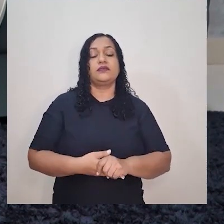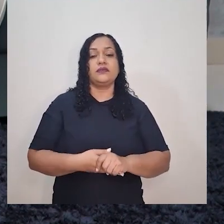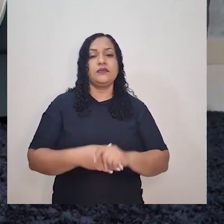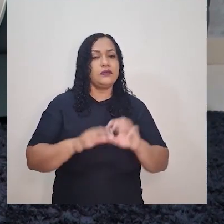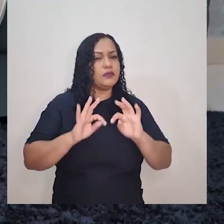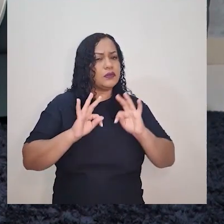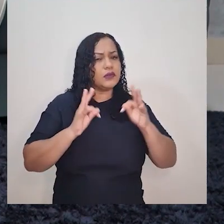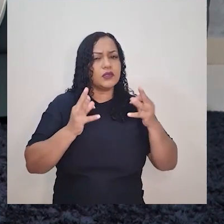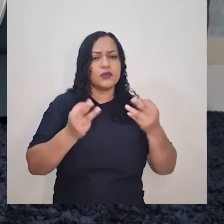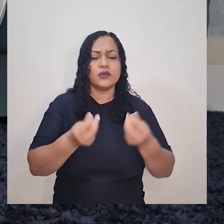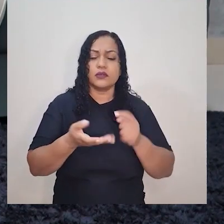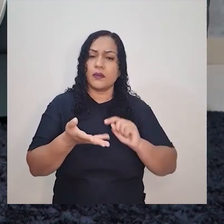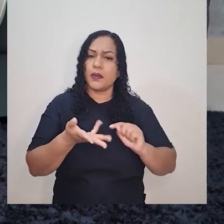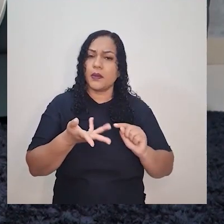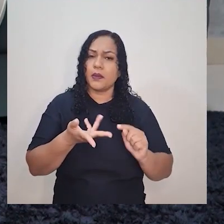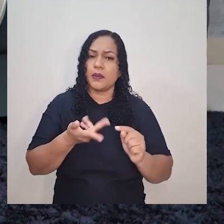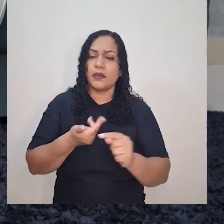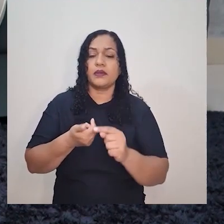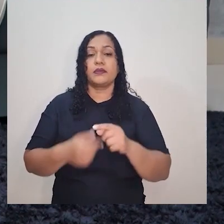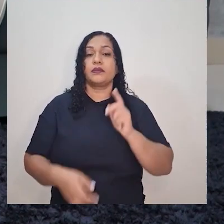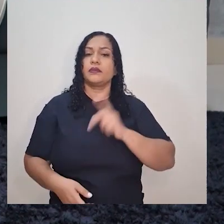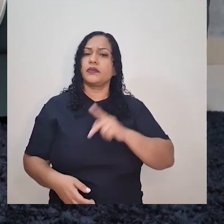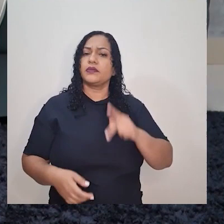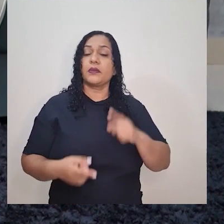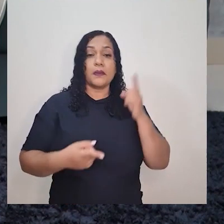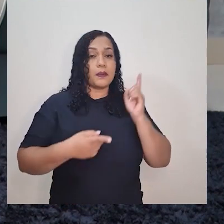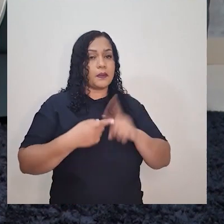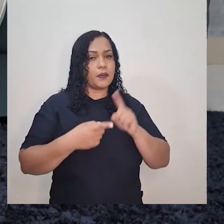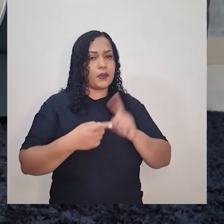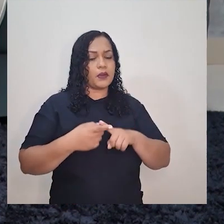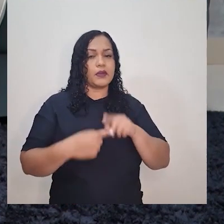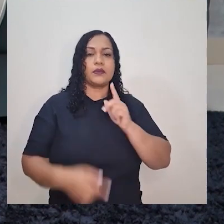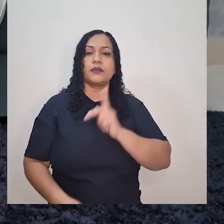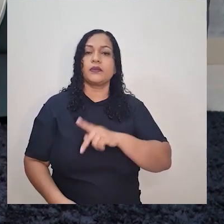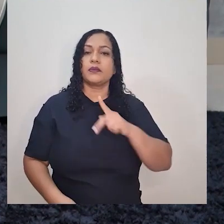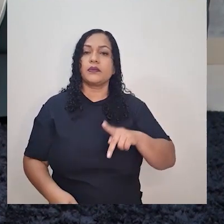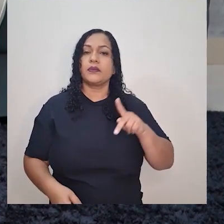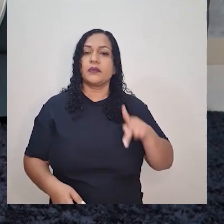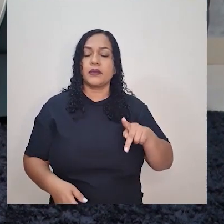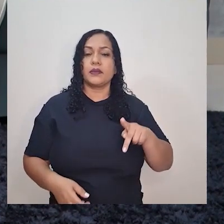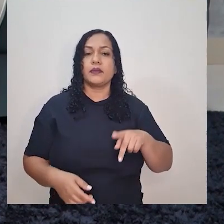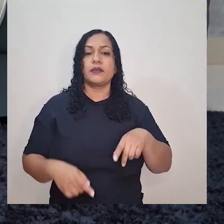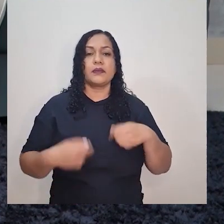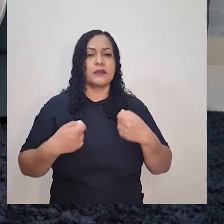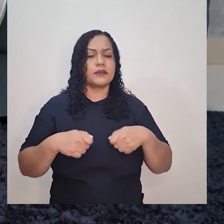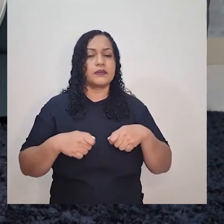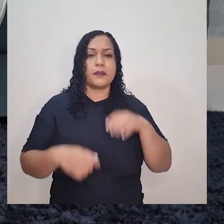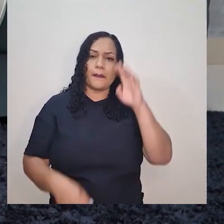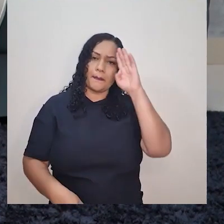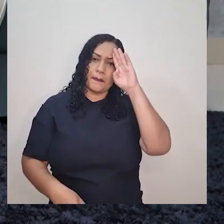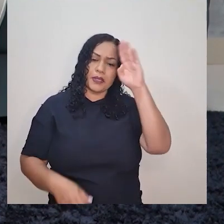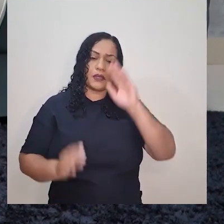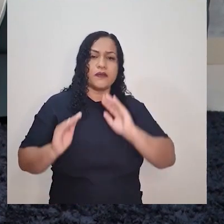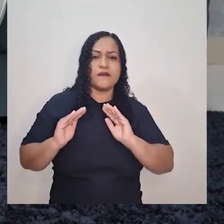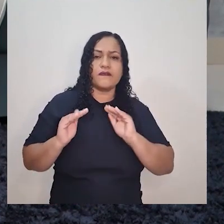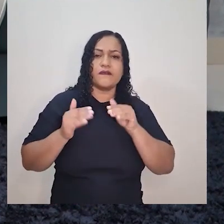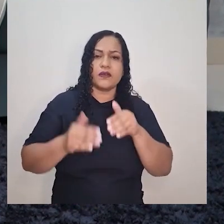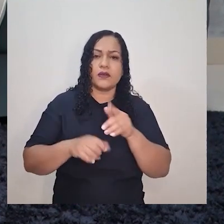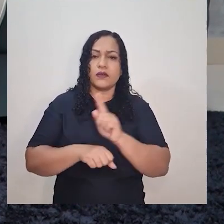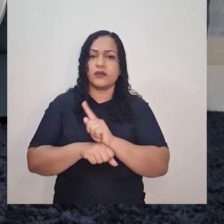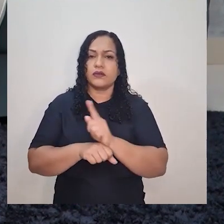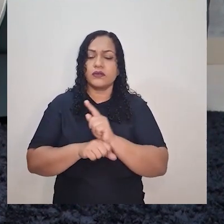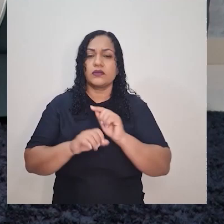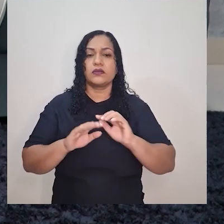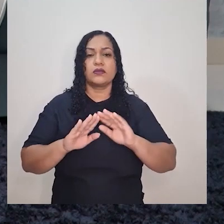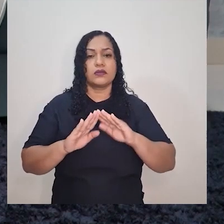de todas essas afirmações, professoras, por que o PPP deve ser o principal foco do gestor escolar? E